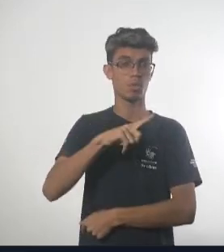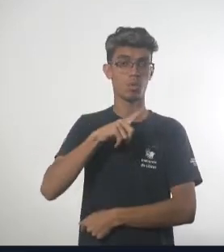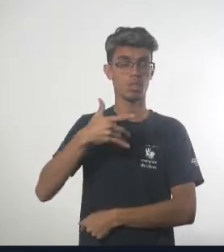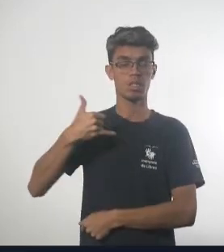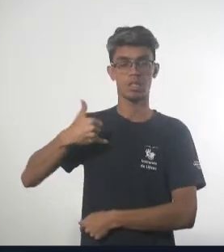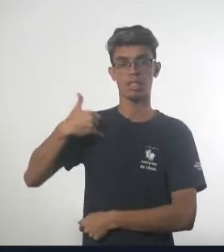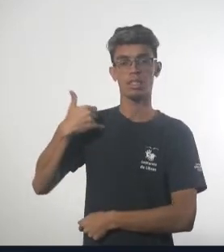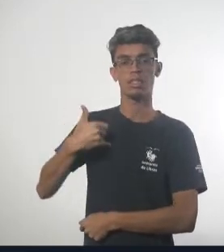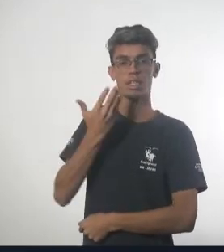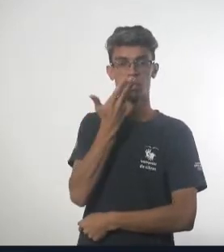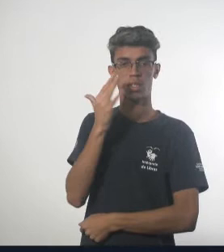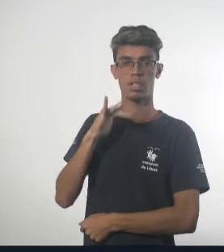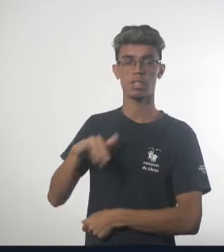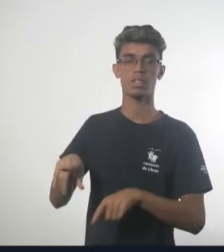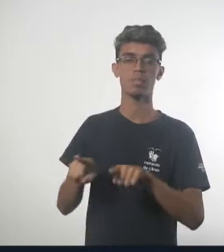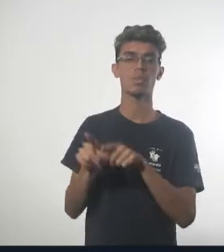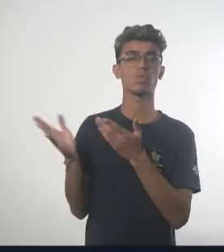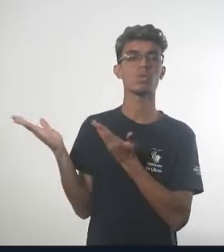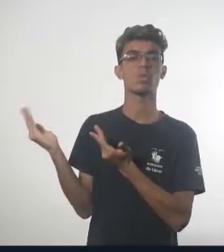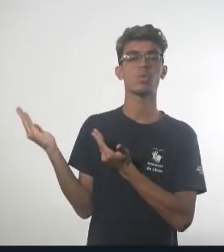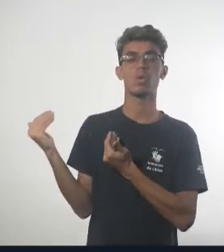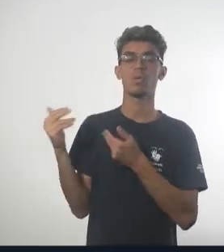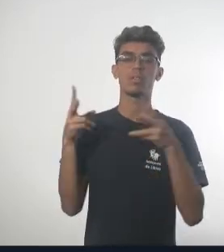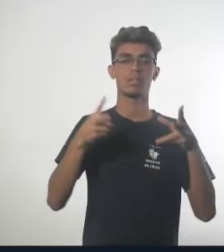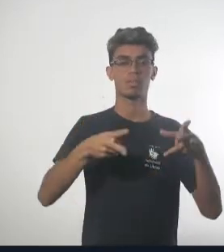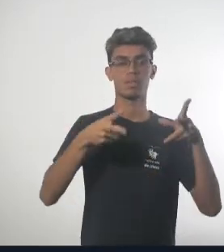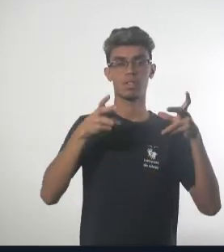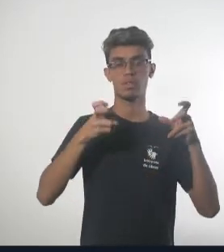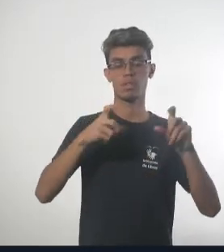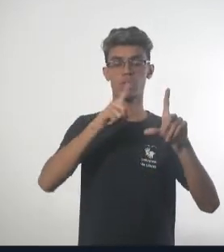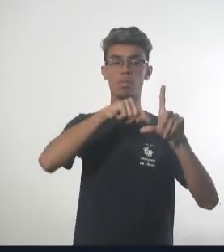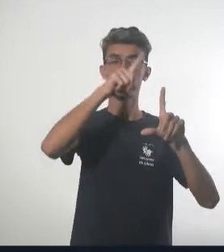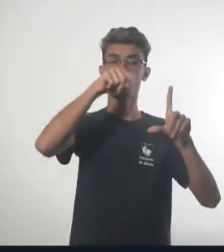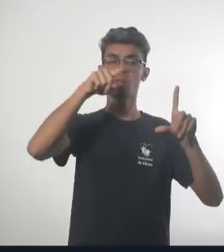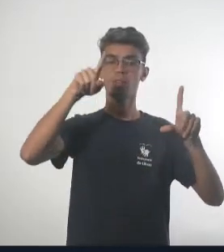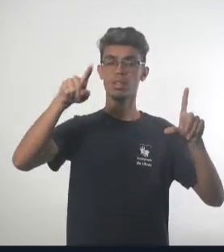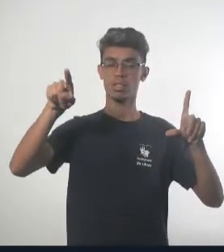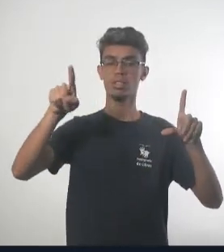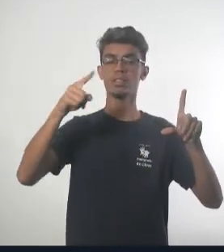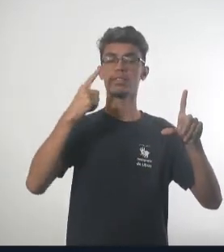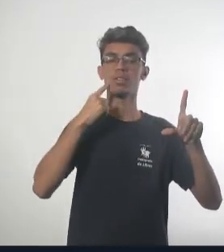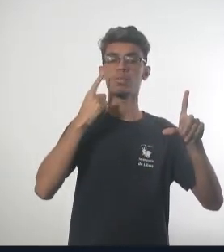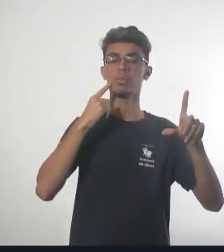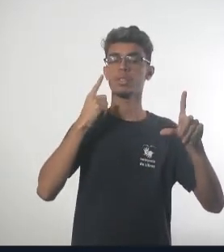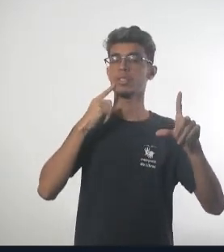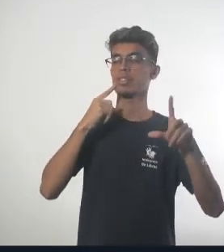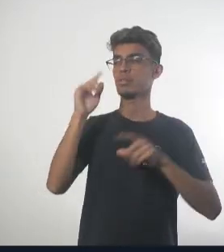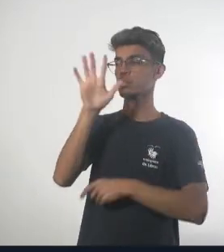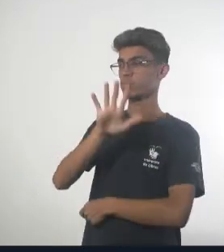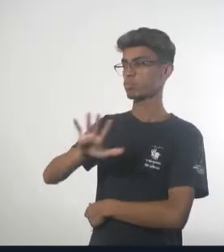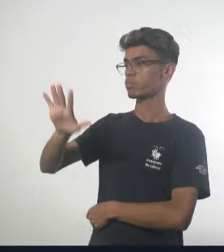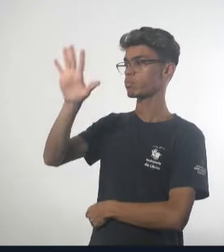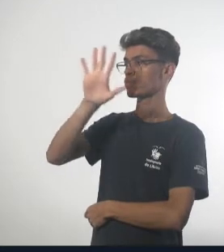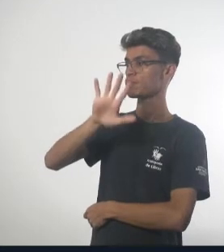das crianças e adolescentes. A gente já não identifica esse aumento que a gente identifica quando olhamos as SRAGs de forma